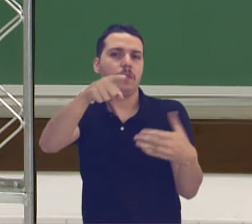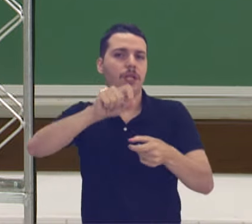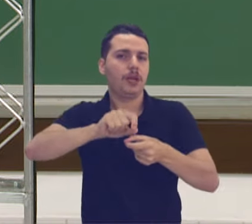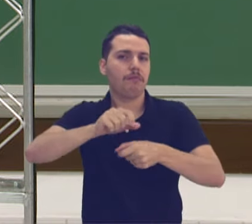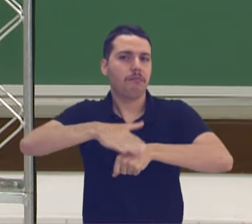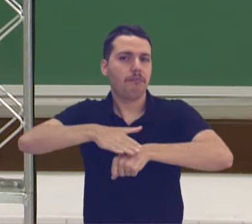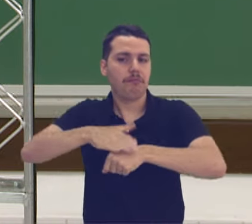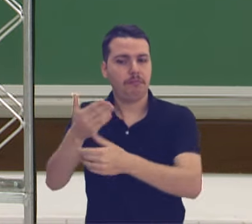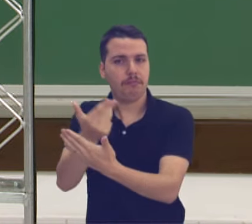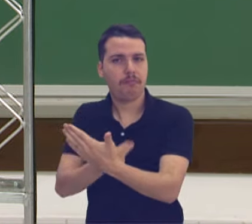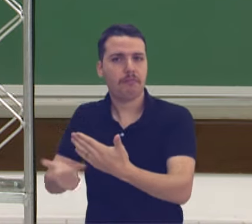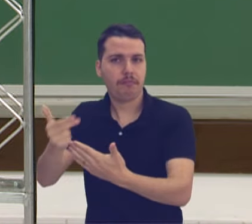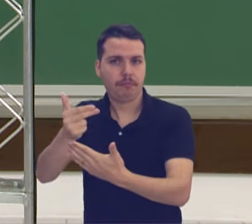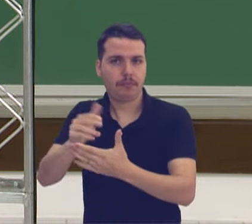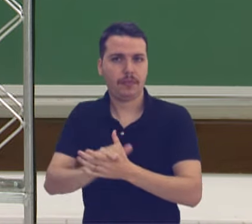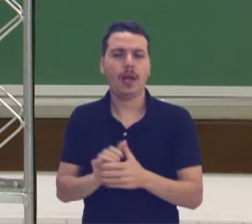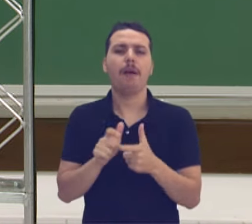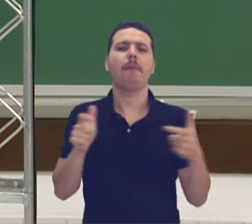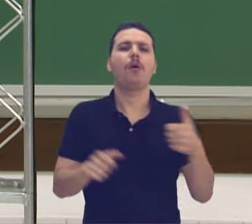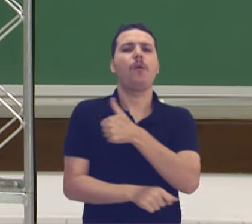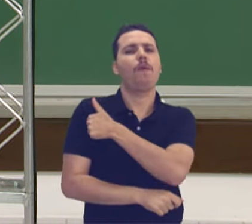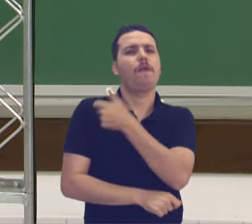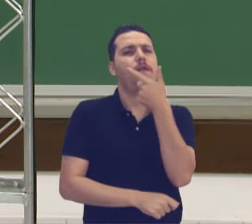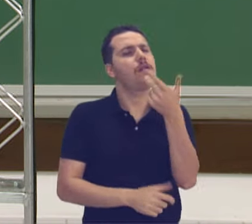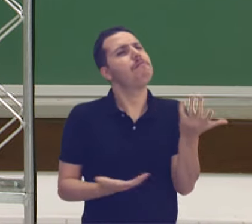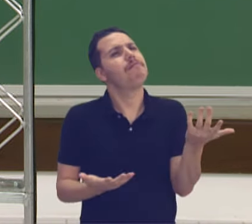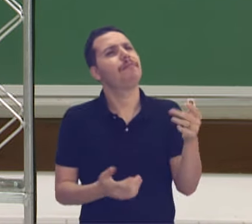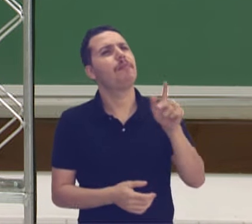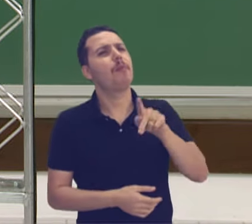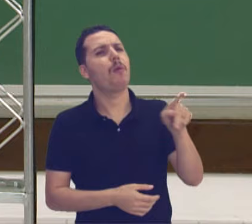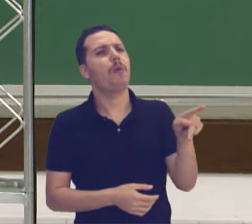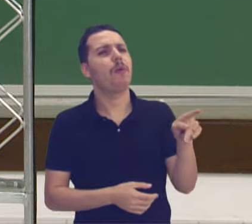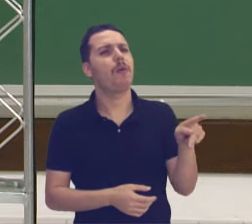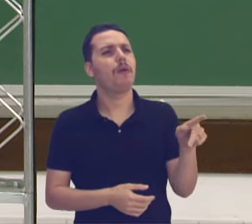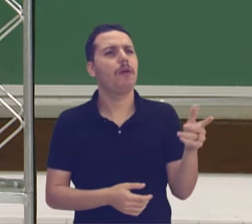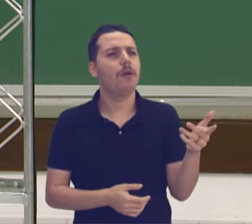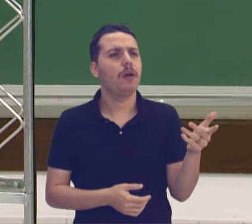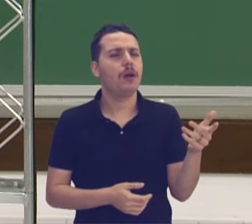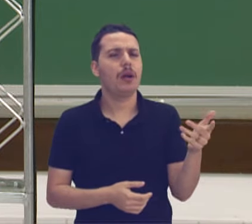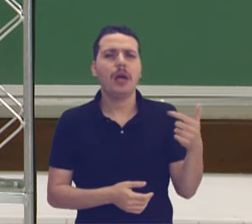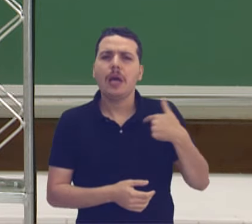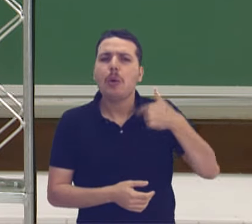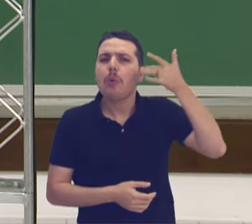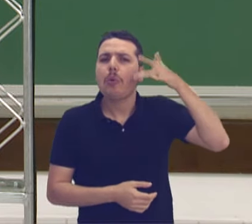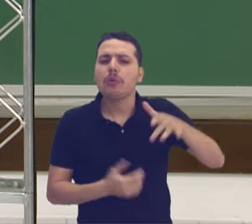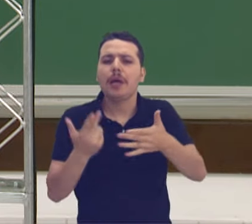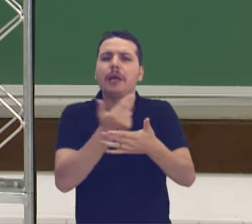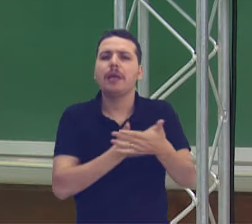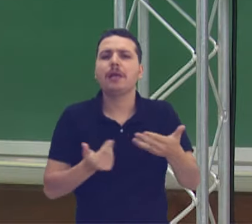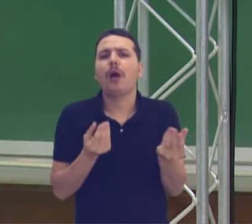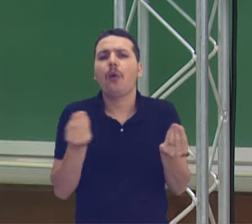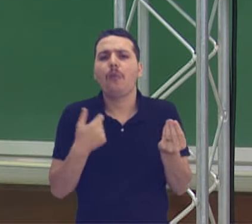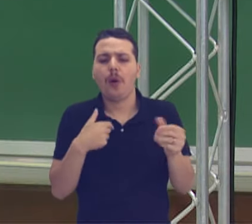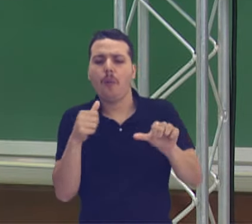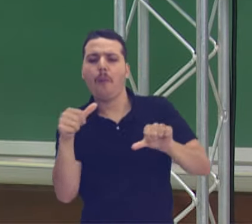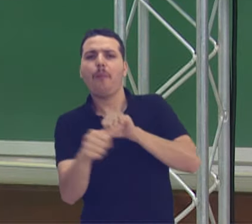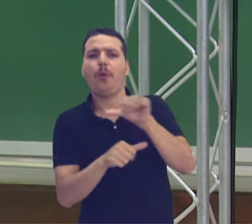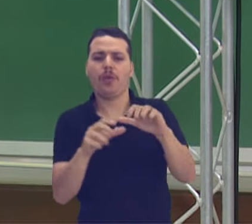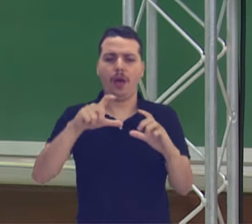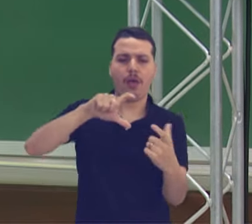desenho aí tem a maioria dos alunos são a prova professor mas enfim né mal ser desenhar como que eu vou modificar